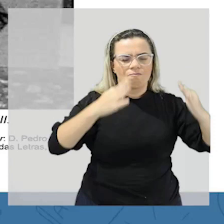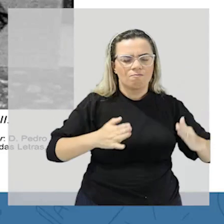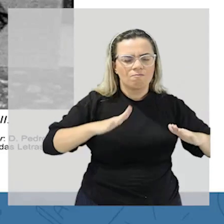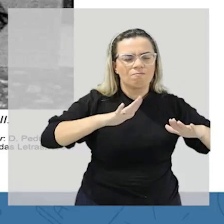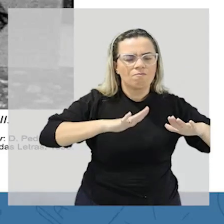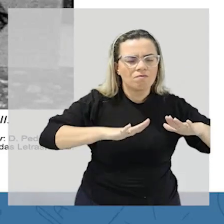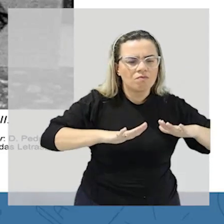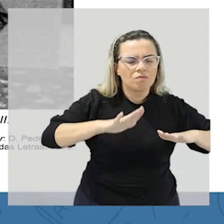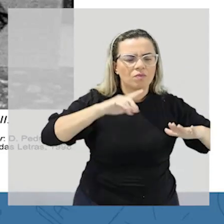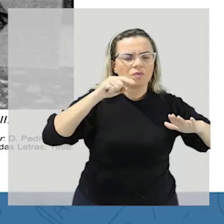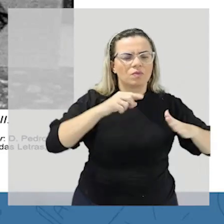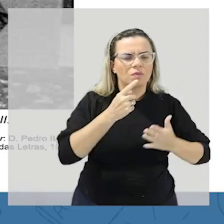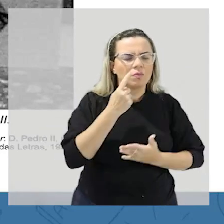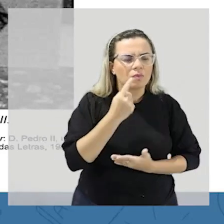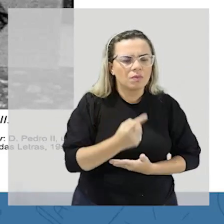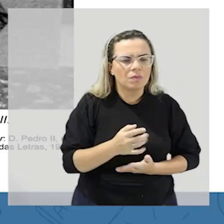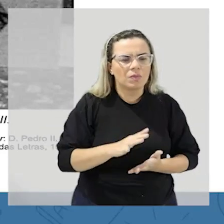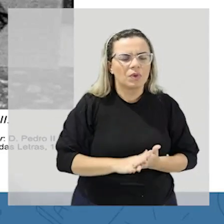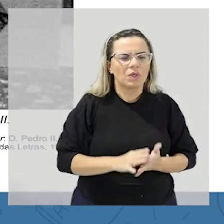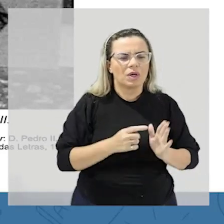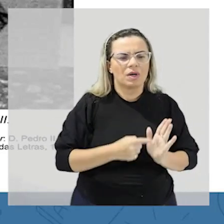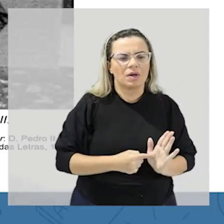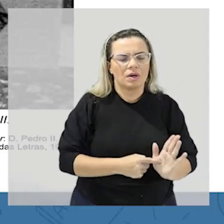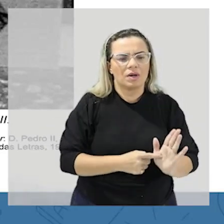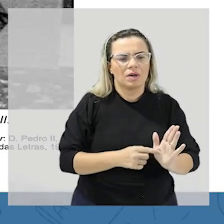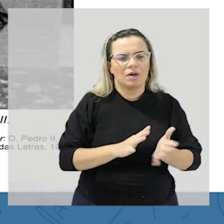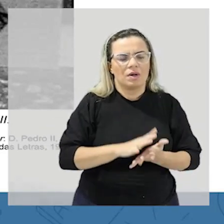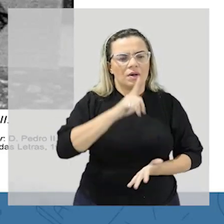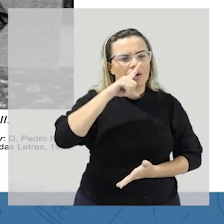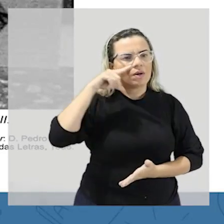é uma imagem que nos mostra um Dom Pedro I,